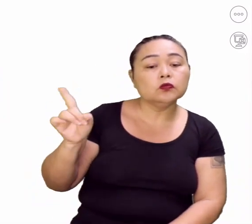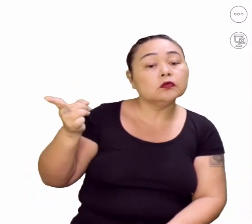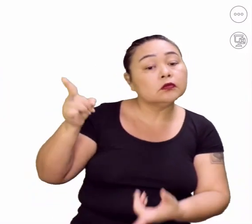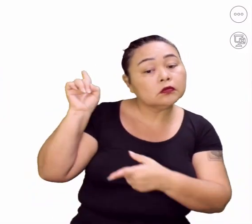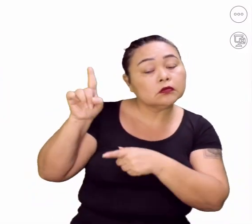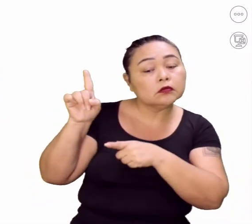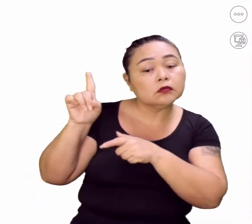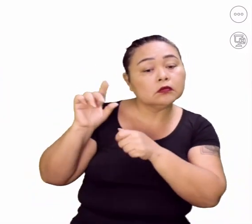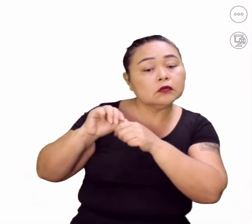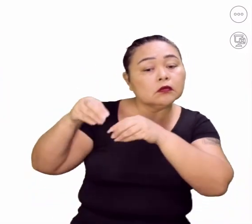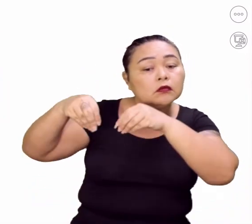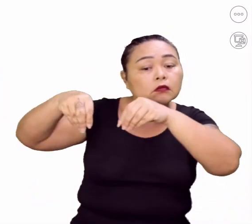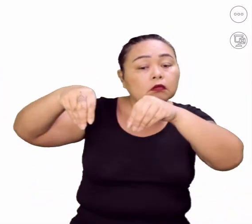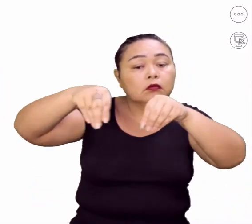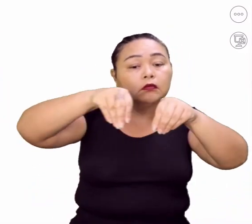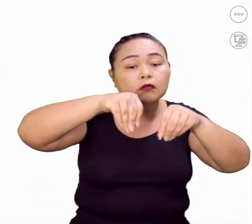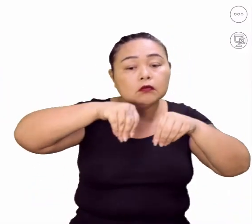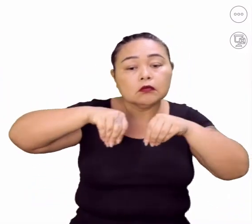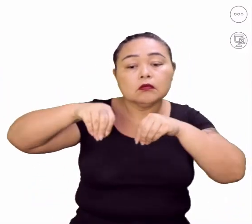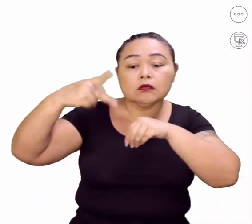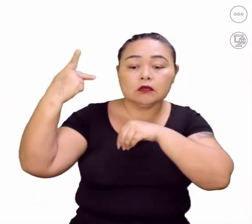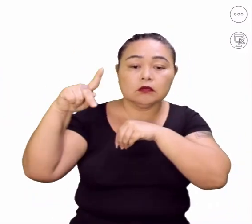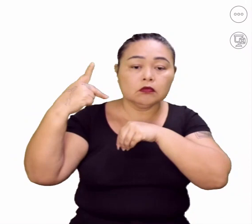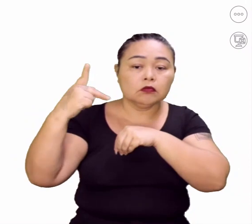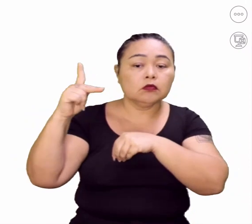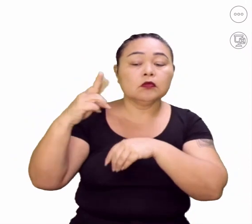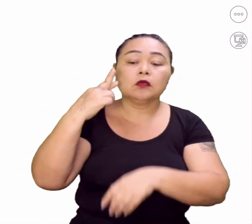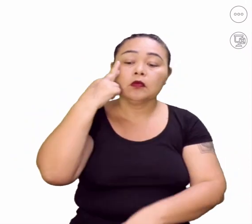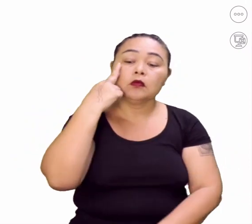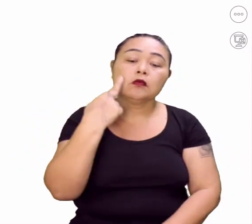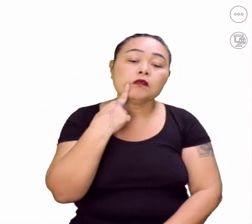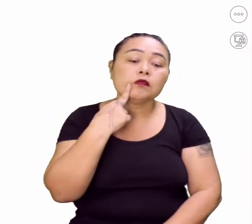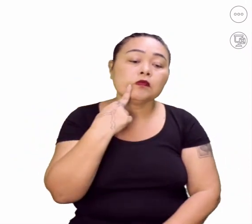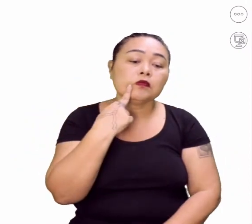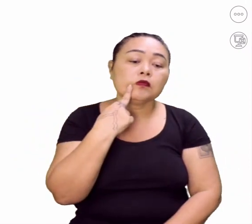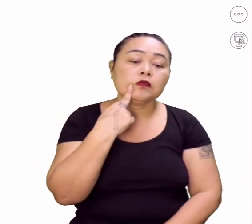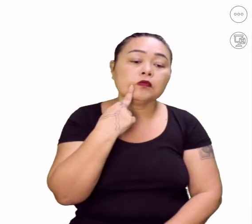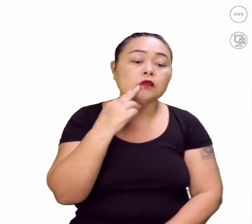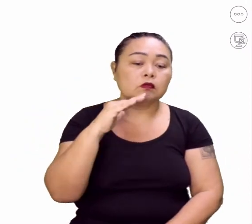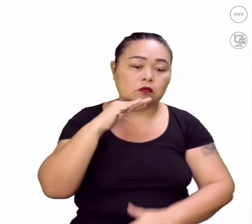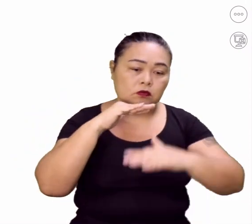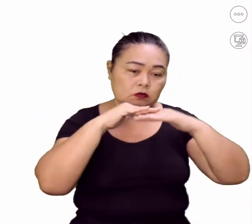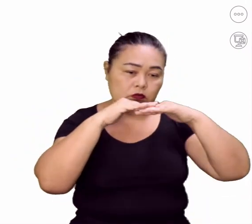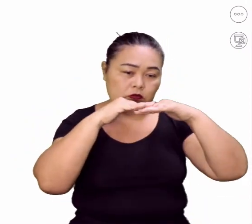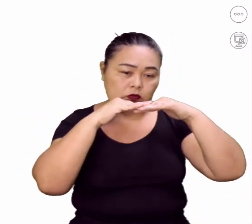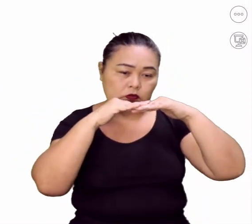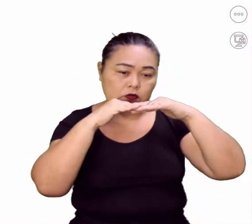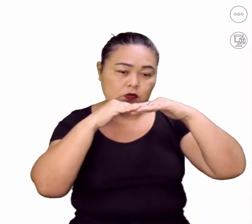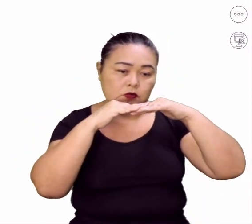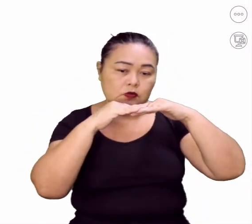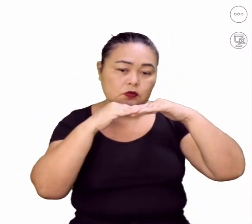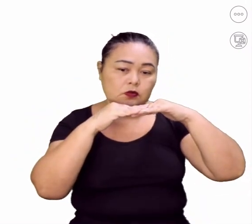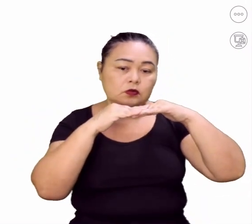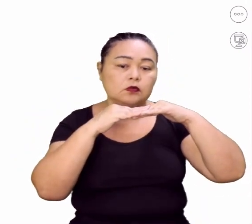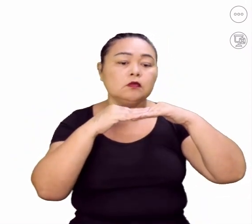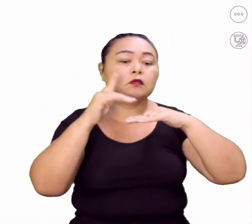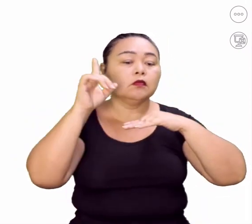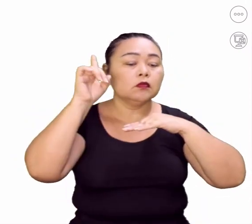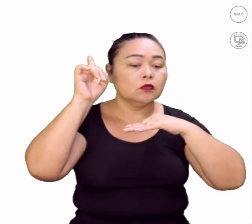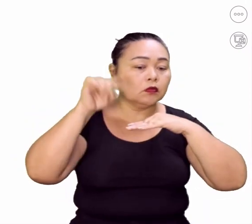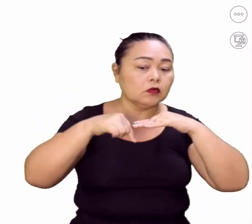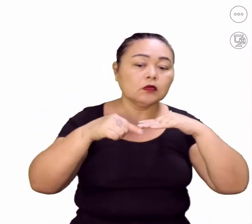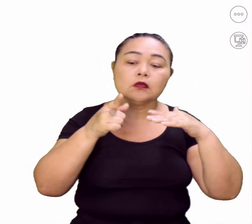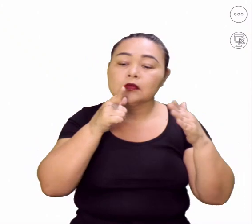Então, esses são os domínios geomorfológicos de Rondônia. Temos a planície fluvial do